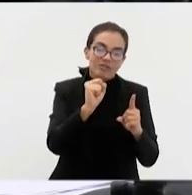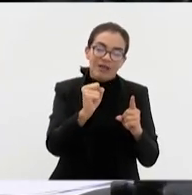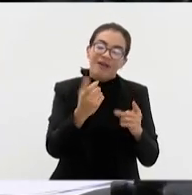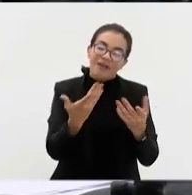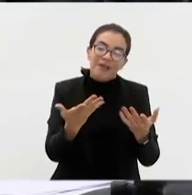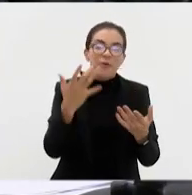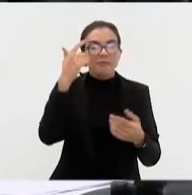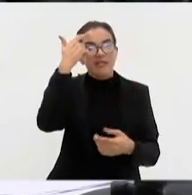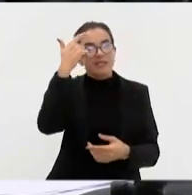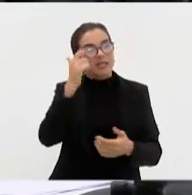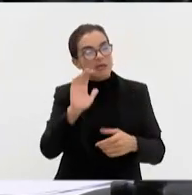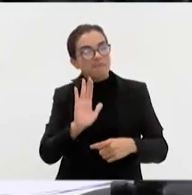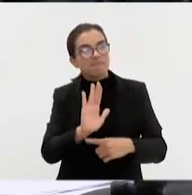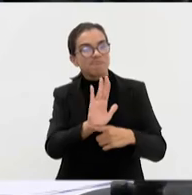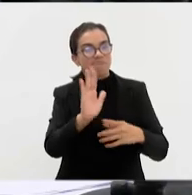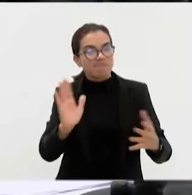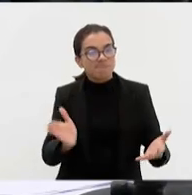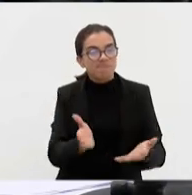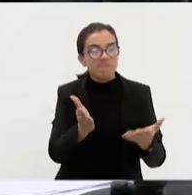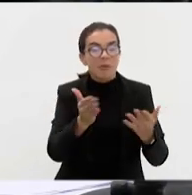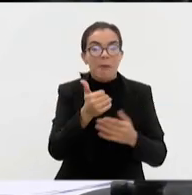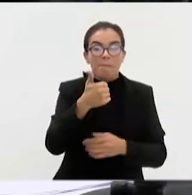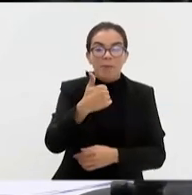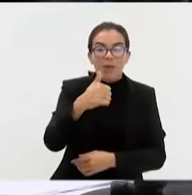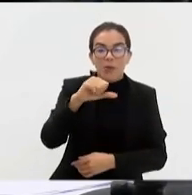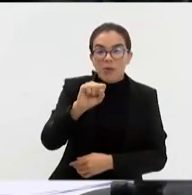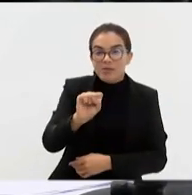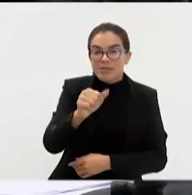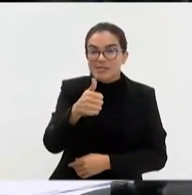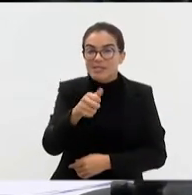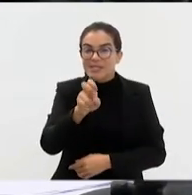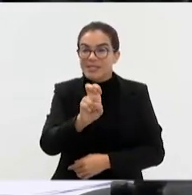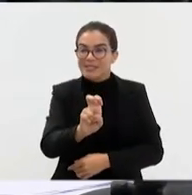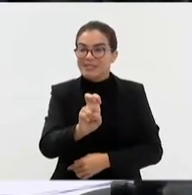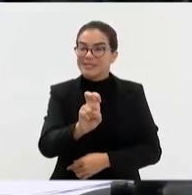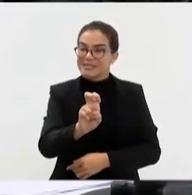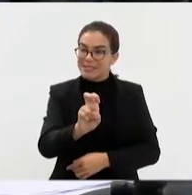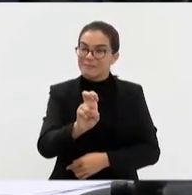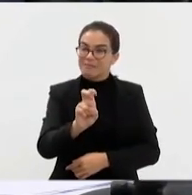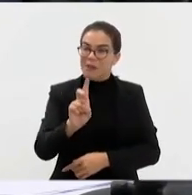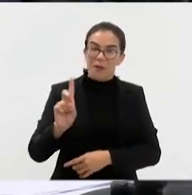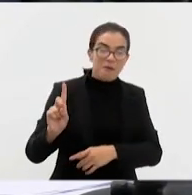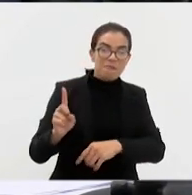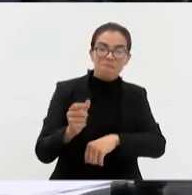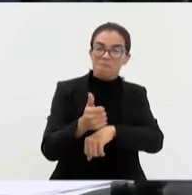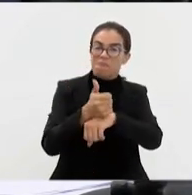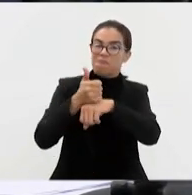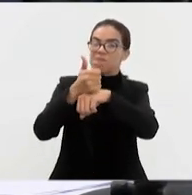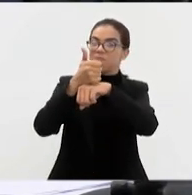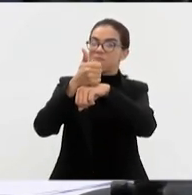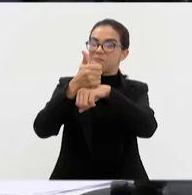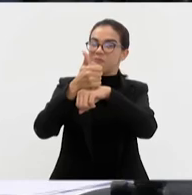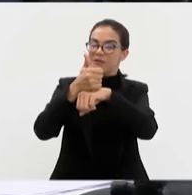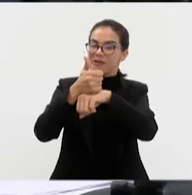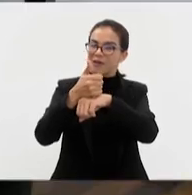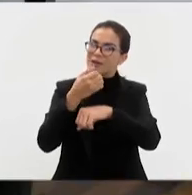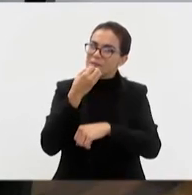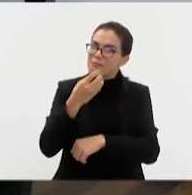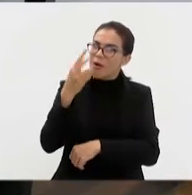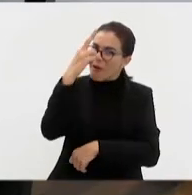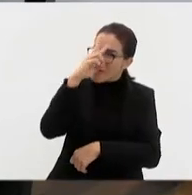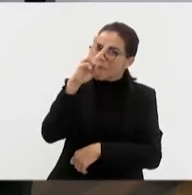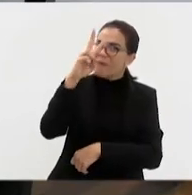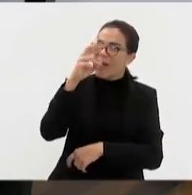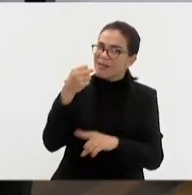valeria a pena. 1815. Sim. Pioneirismo. Pioneiro. Né? Que bom ser lembrada,